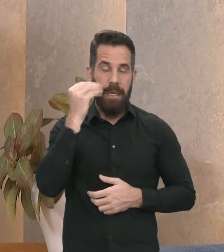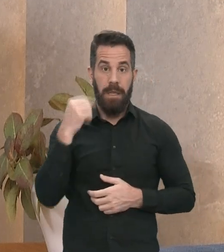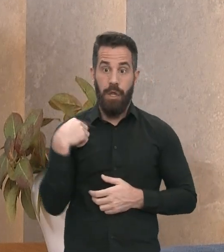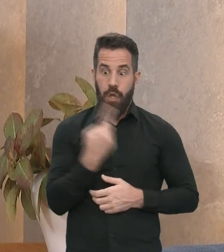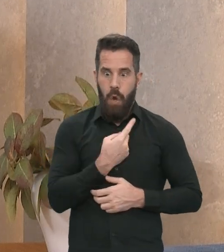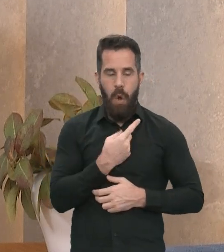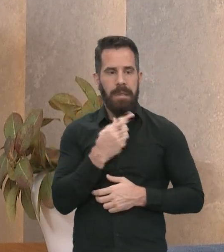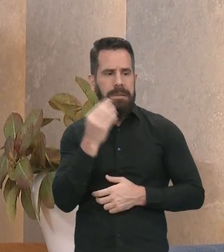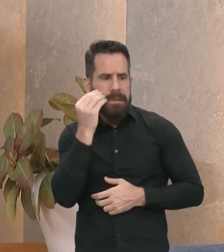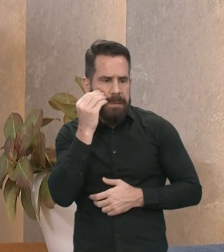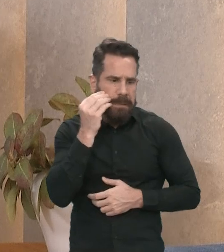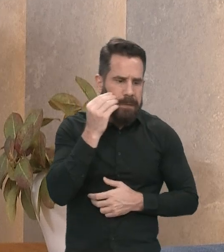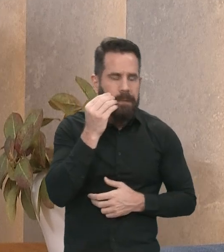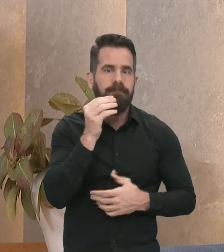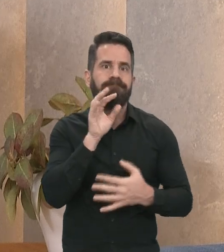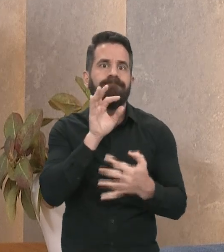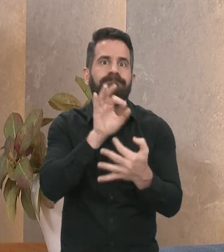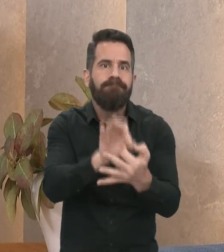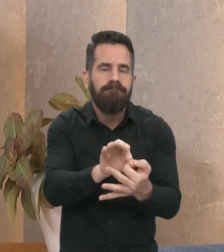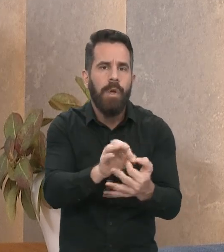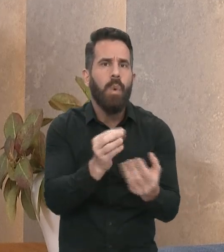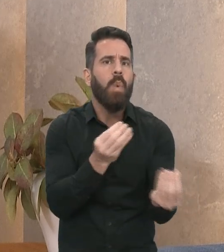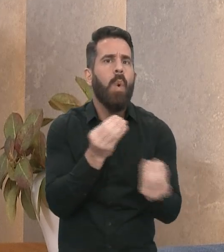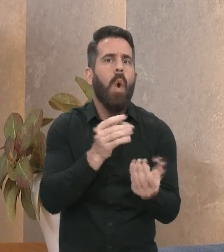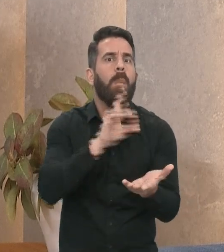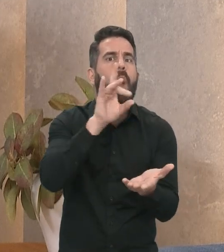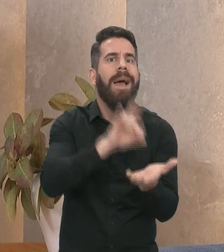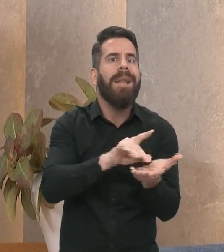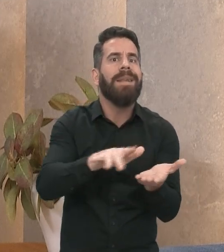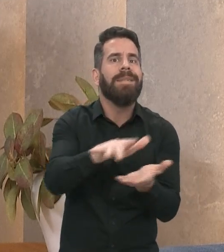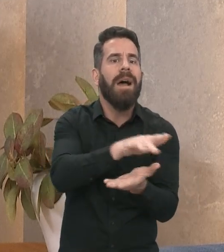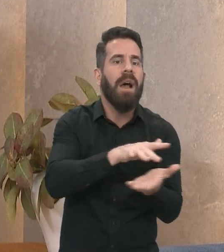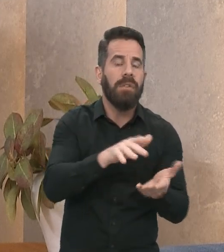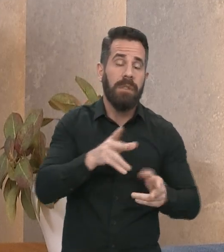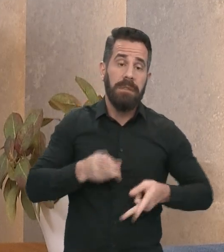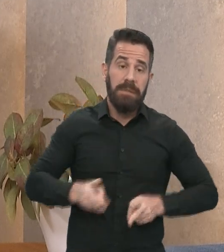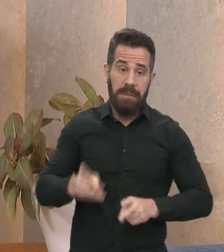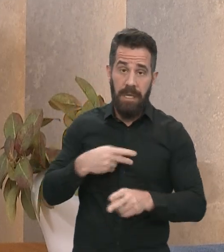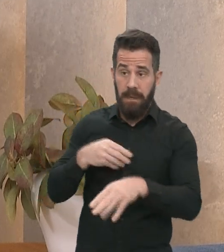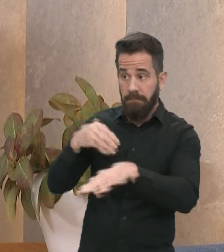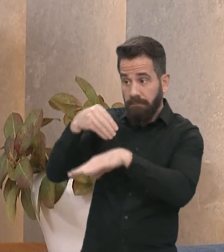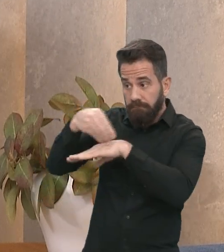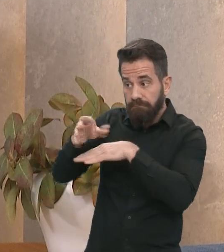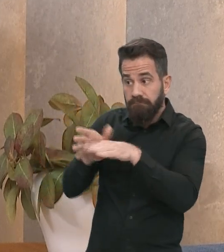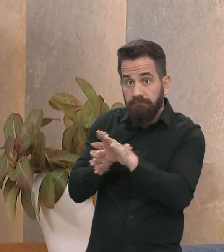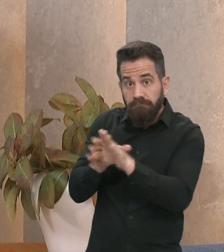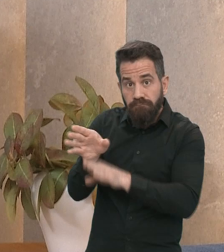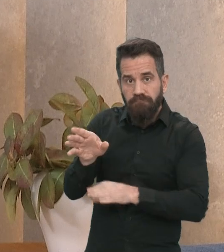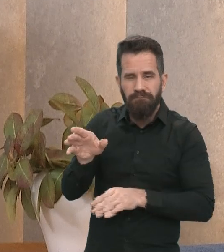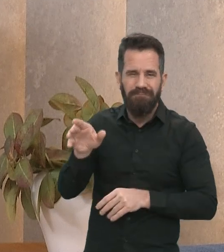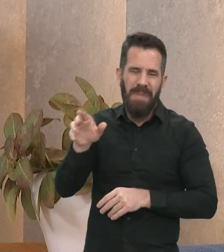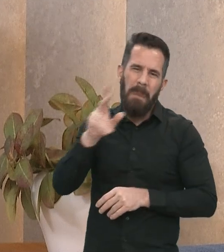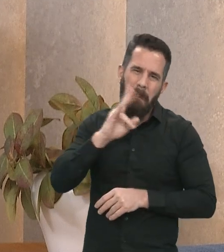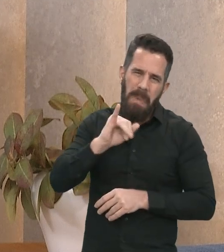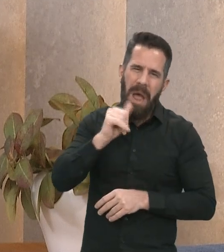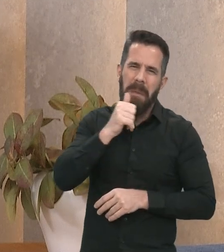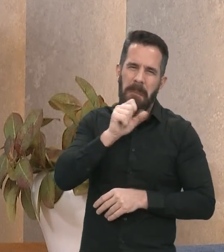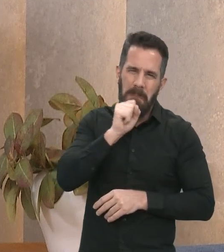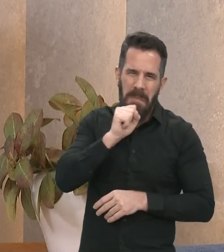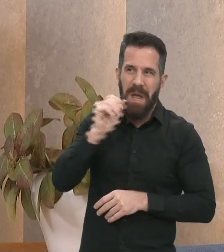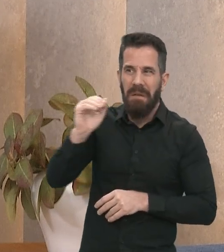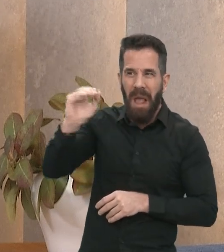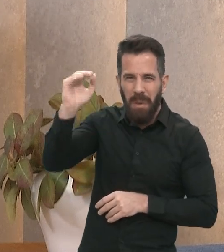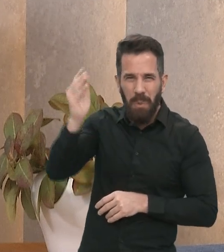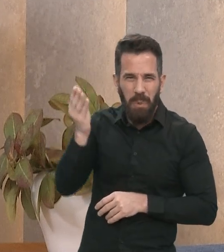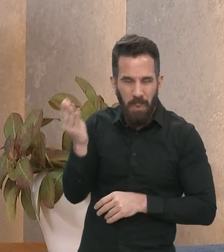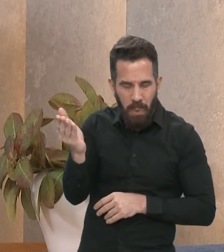intervenções, né? A gente busca levar para o cuidador, para o educador, a ideia de que não é só a questão do tempo, é também